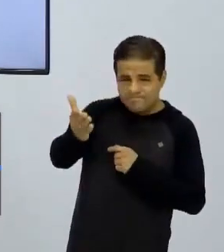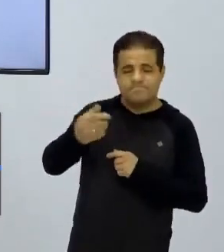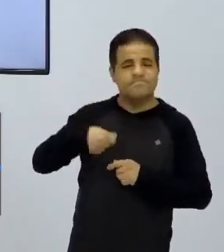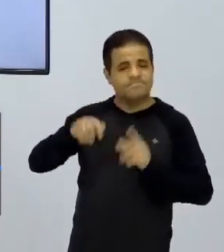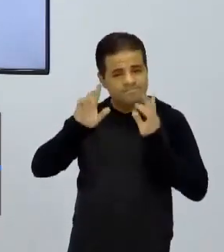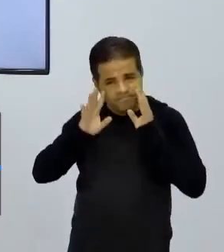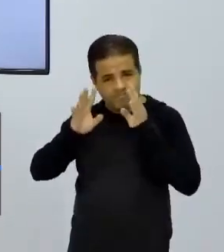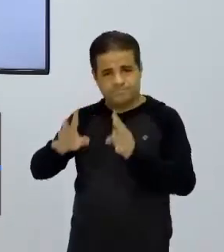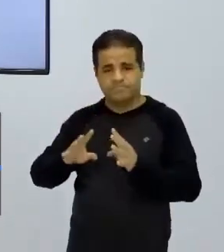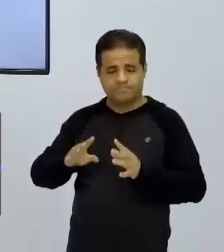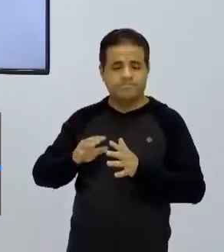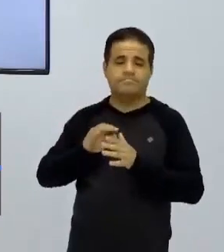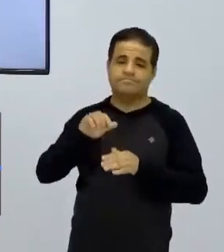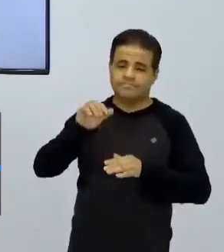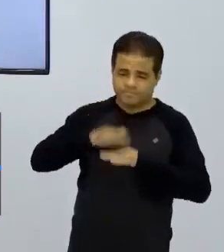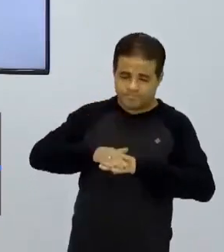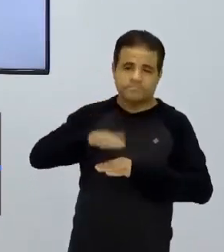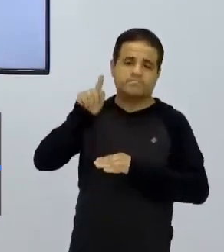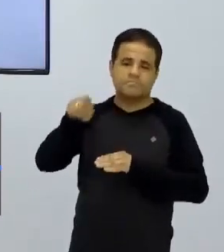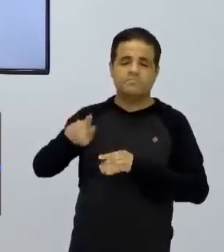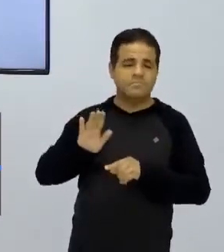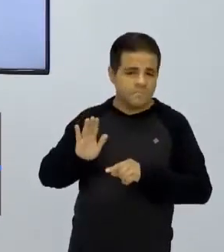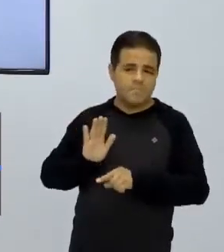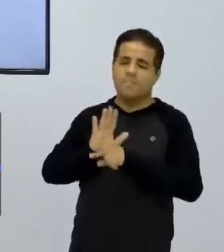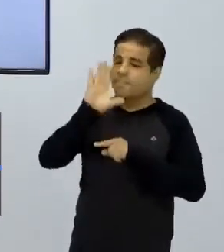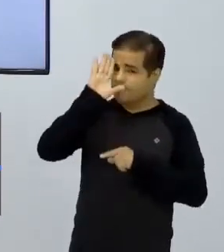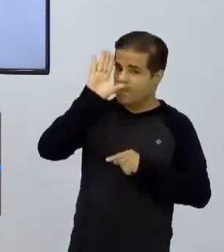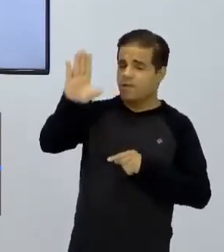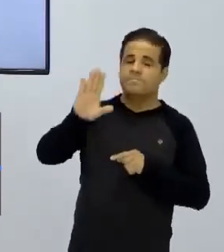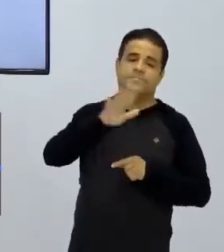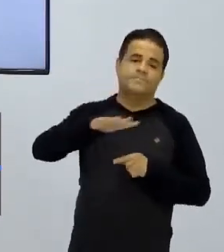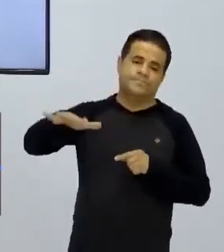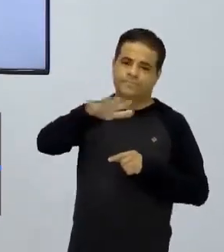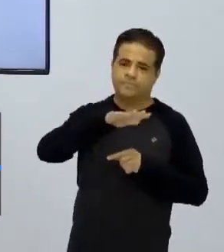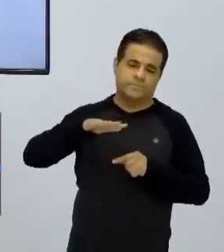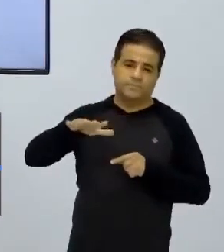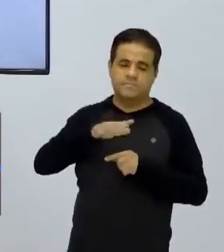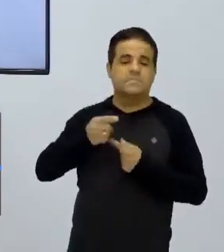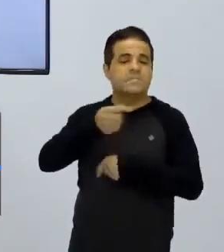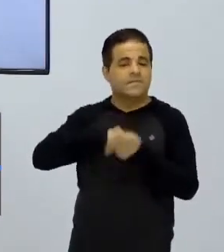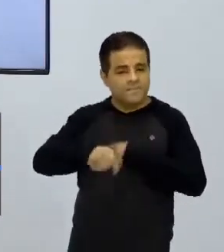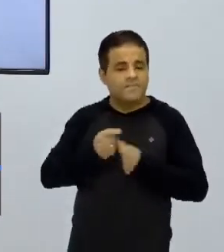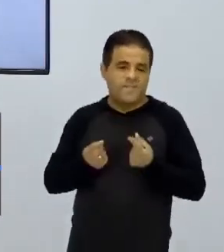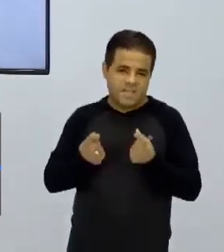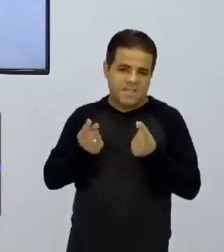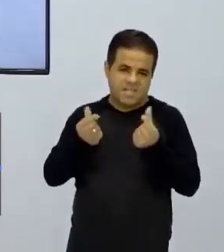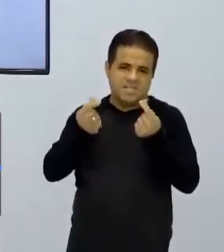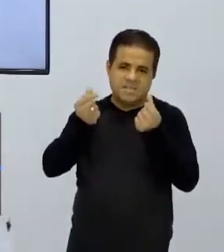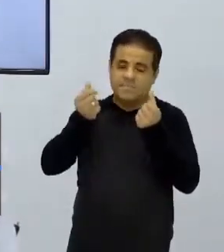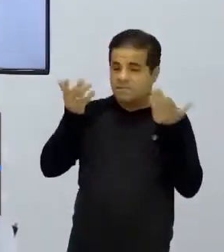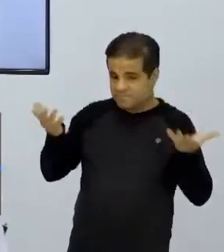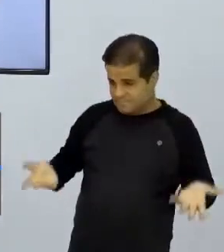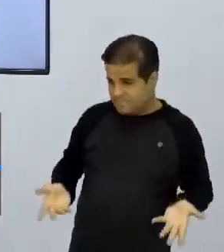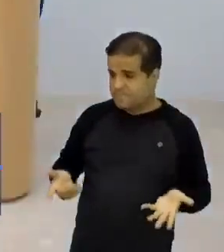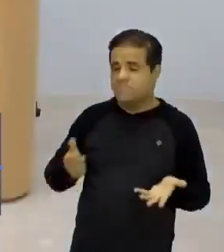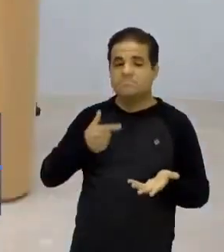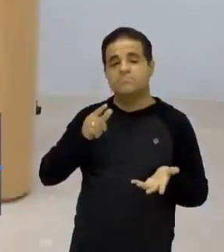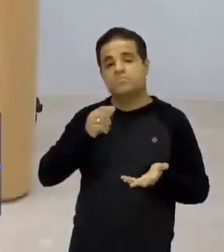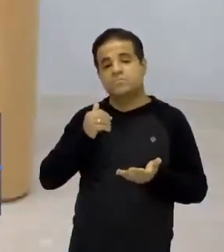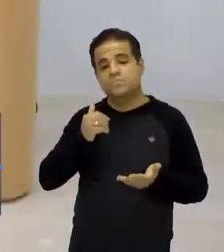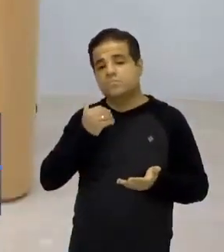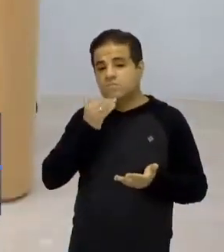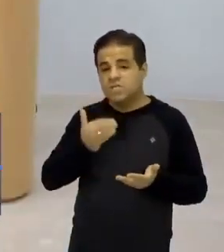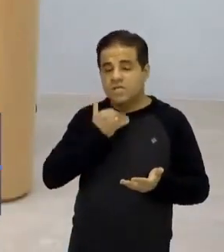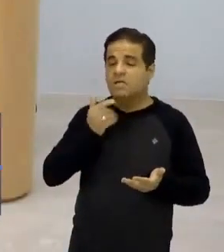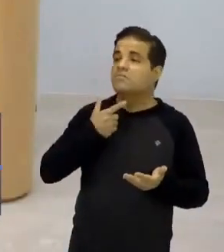né, ter, né, um contingente maior de ajuda, principalmente financeiramente, né, Giba? Não adianta também ter